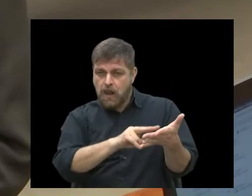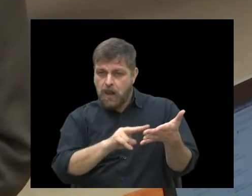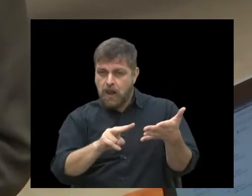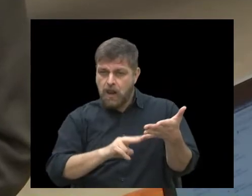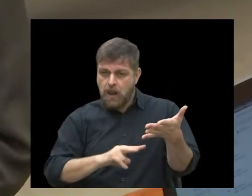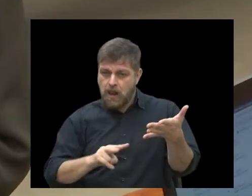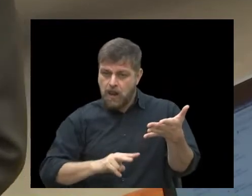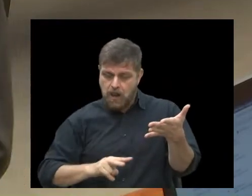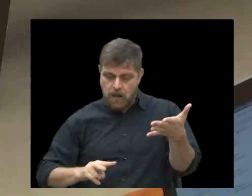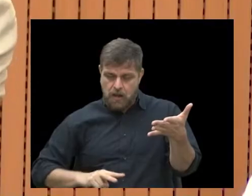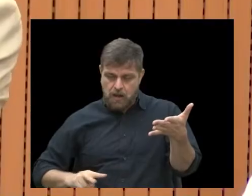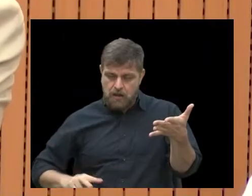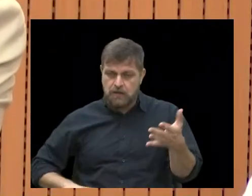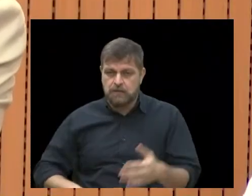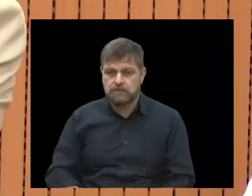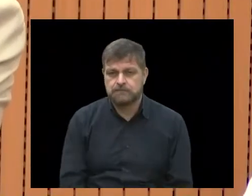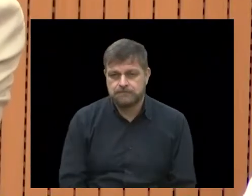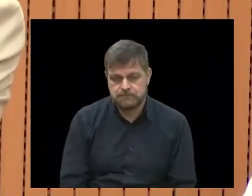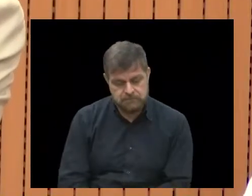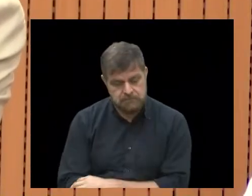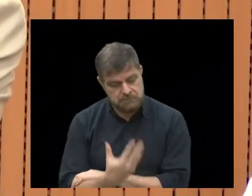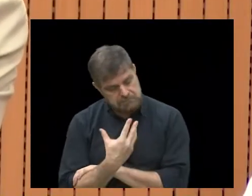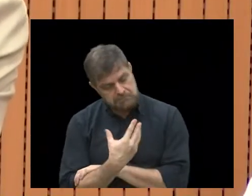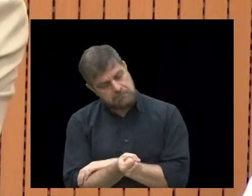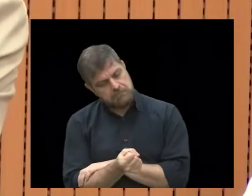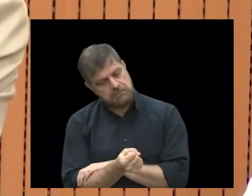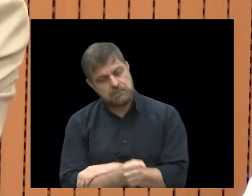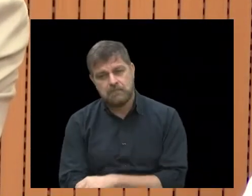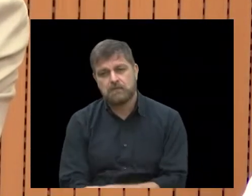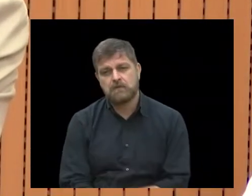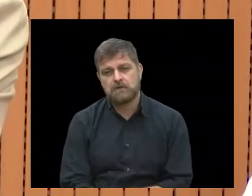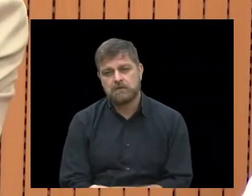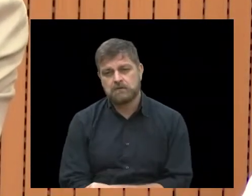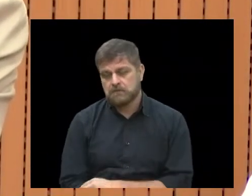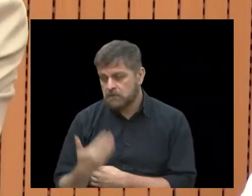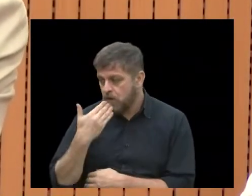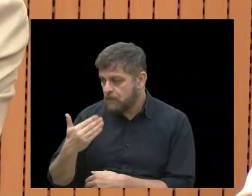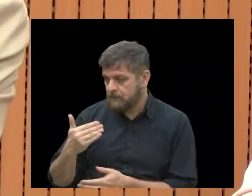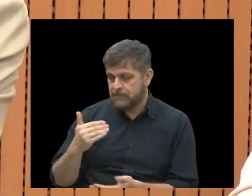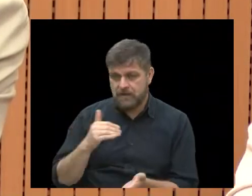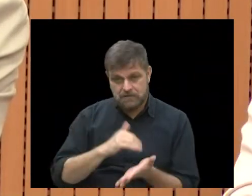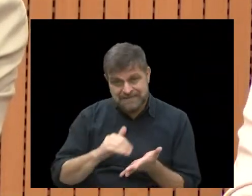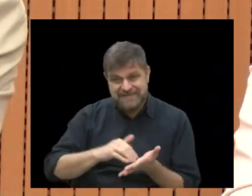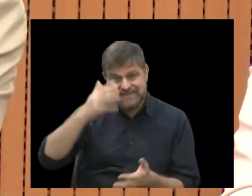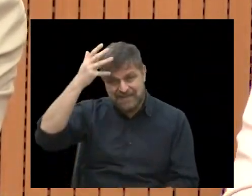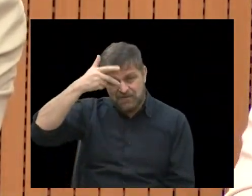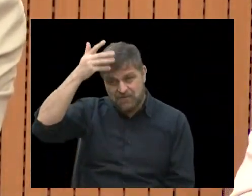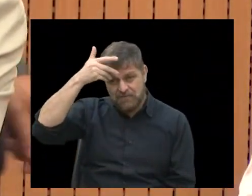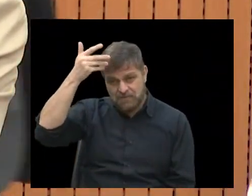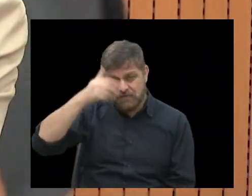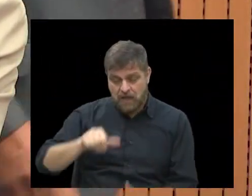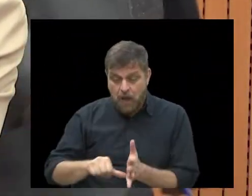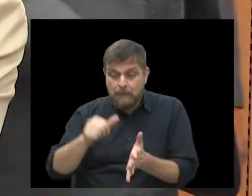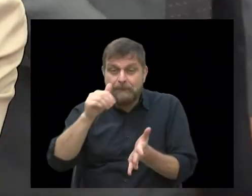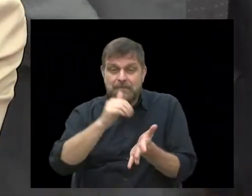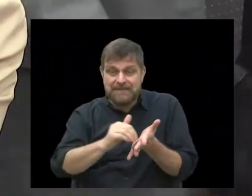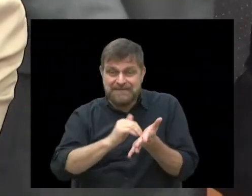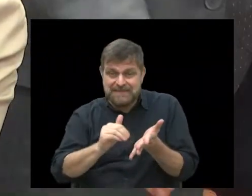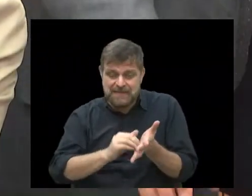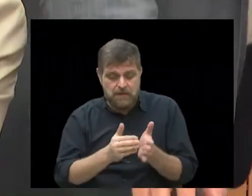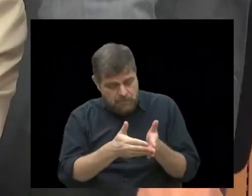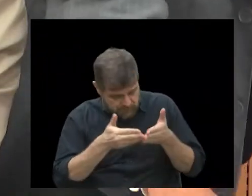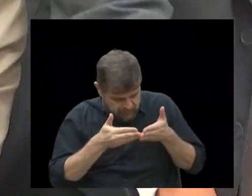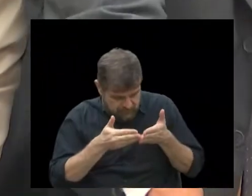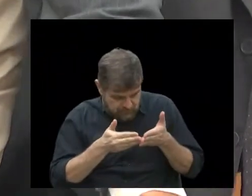desse requerimento. Defiro o pedido de Vossa Excelência e eu solicito ao vereador Rodrigo da Farmadic, primeiro secretário, que, por